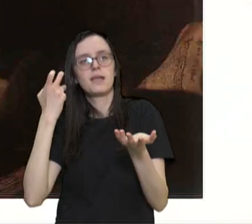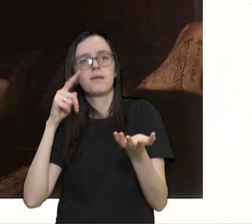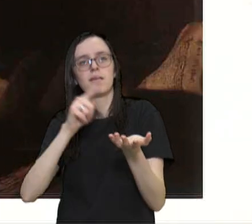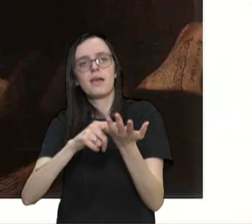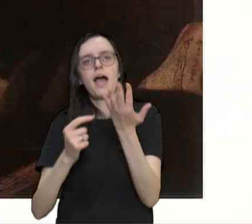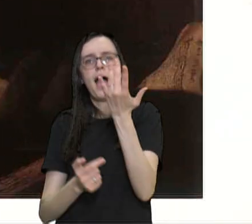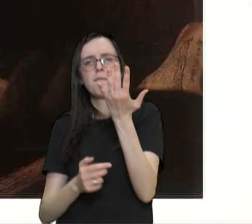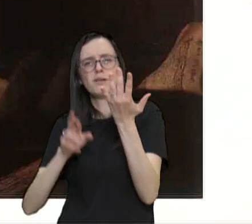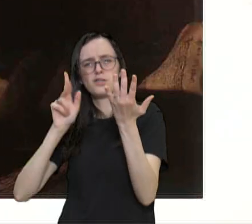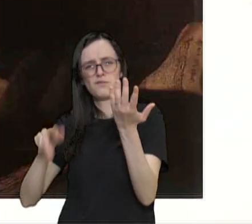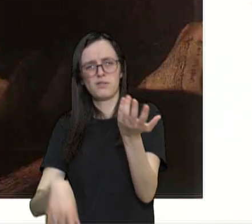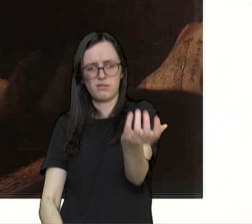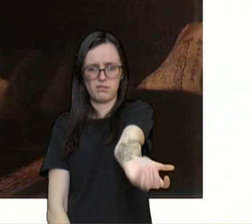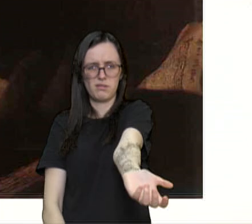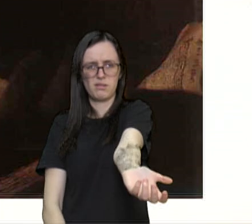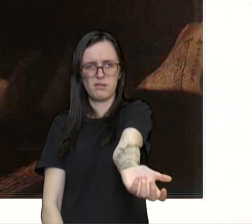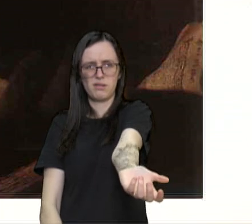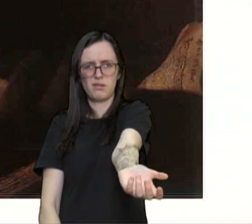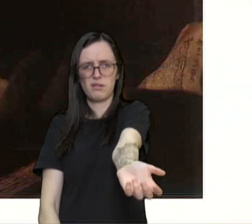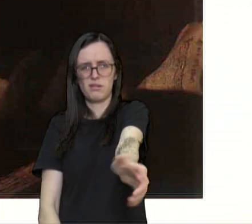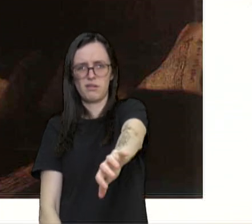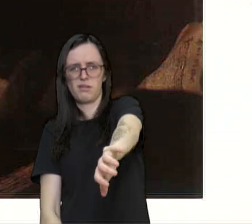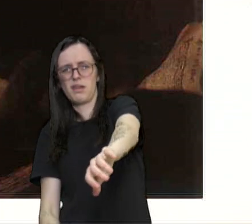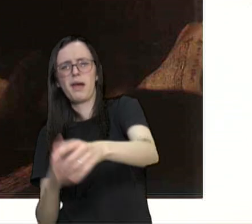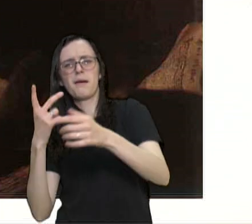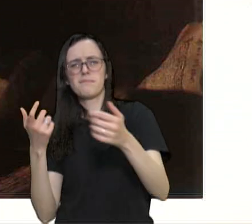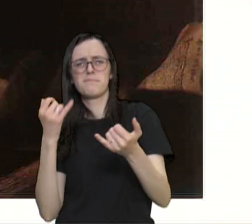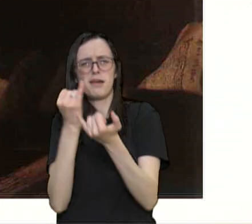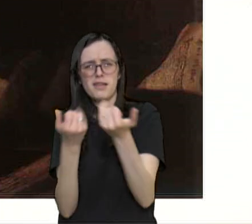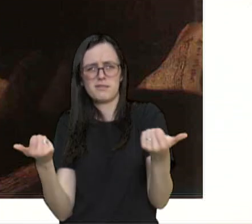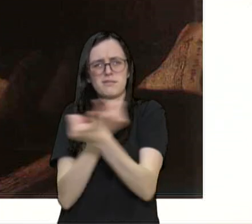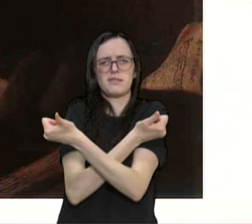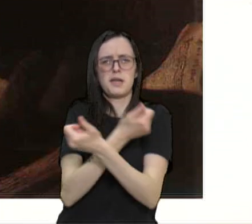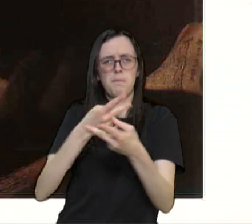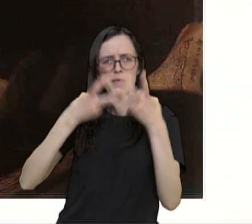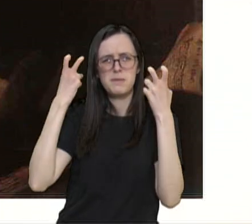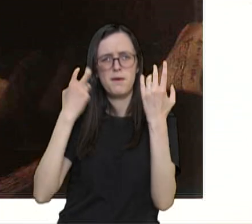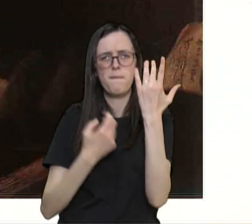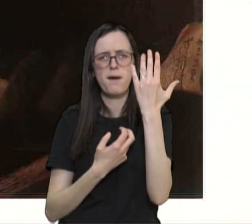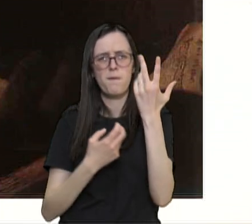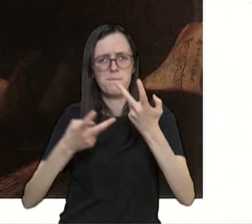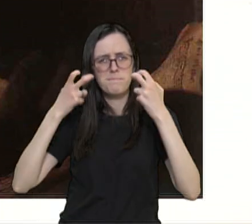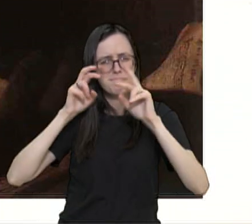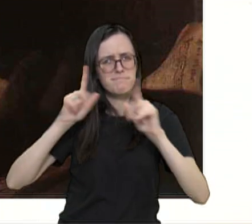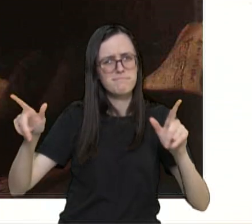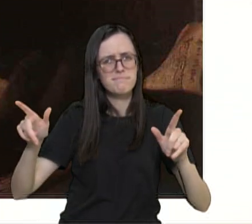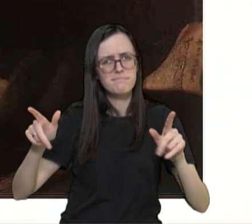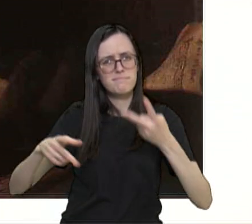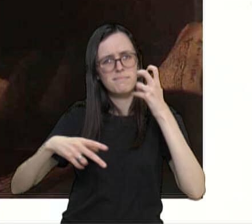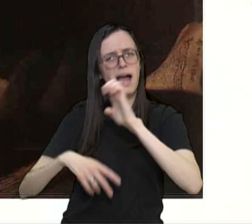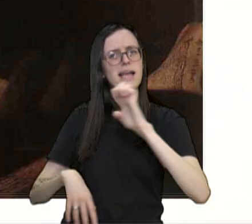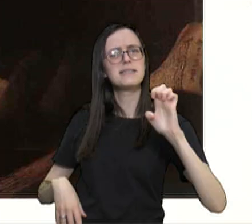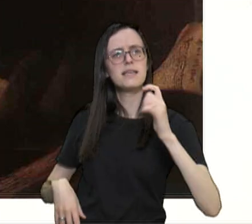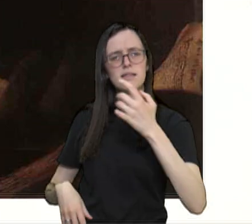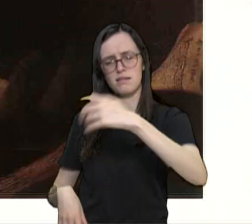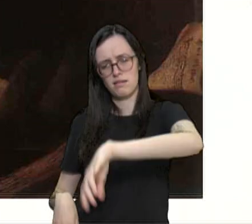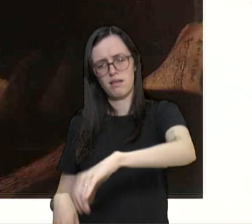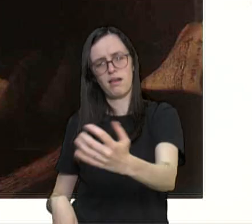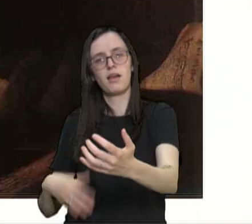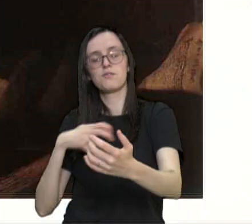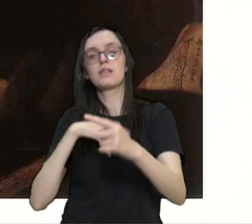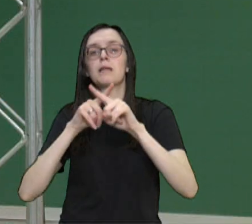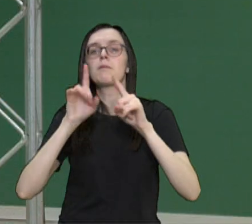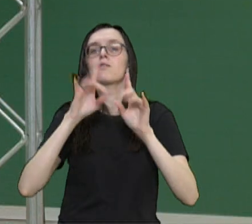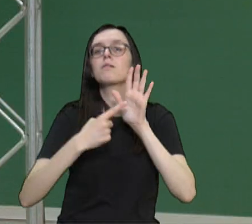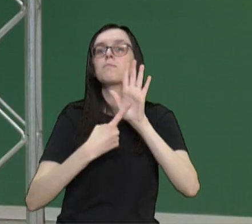meio esquisita, né? Ele parece que está esse braço lá, bem... Mas a ideia é só